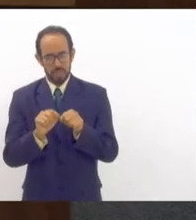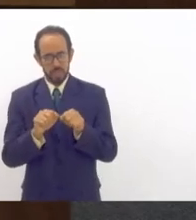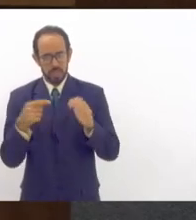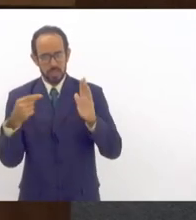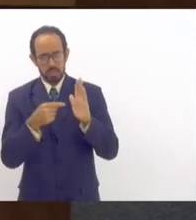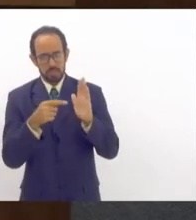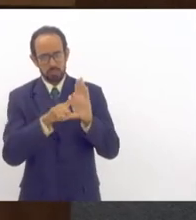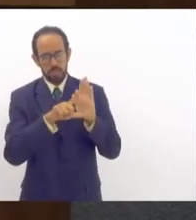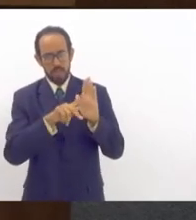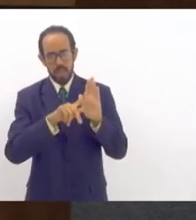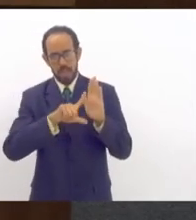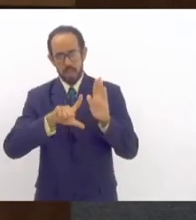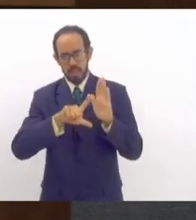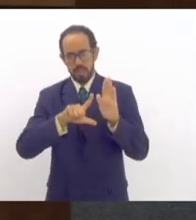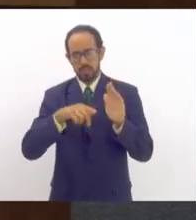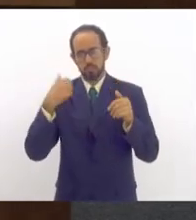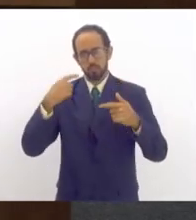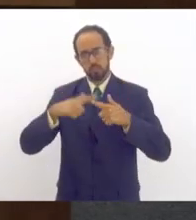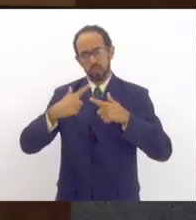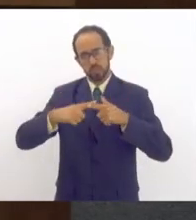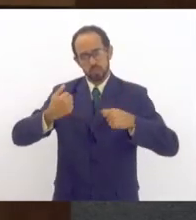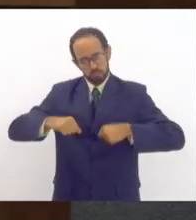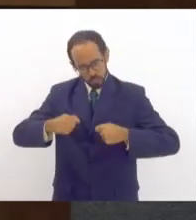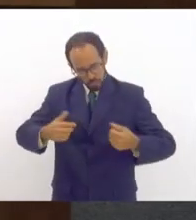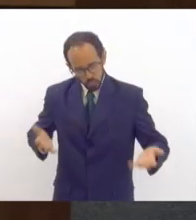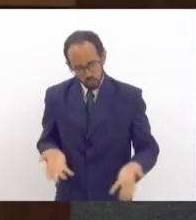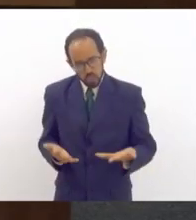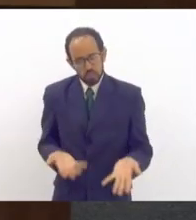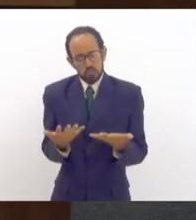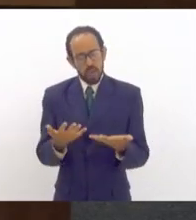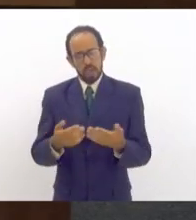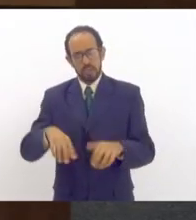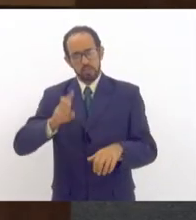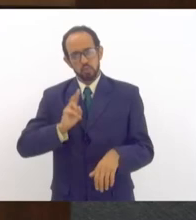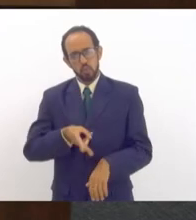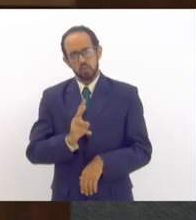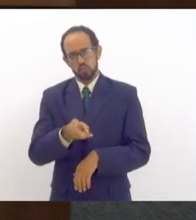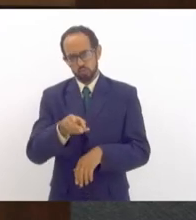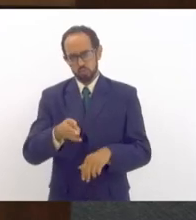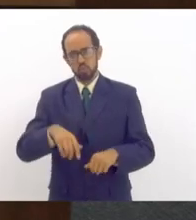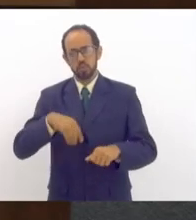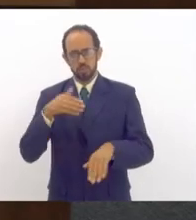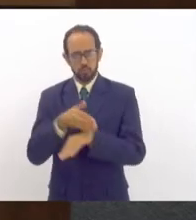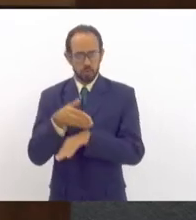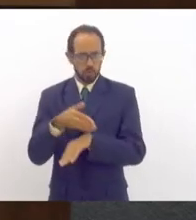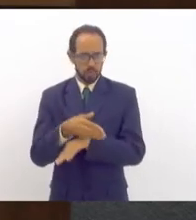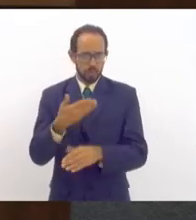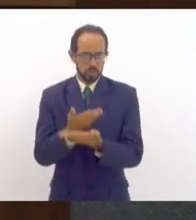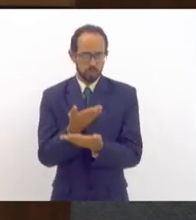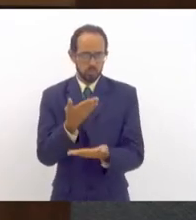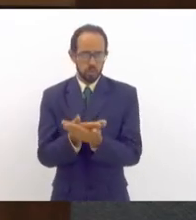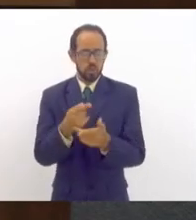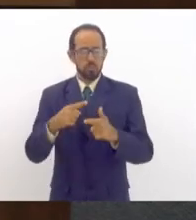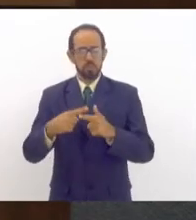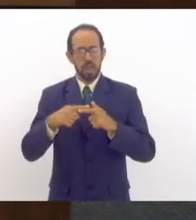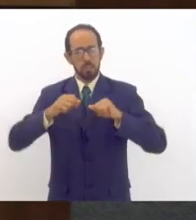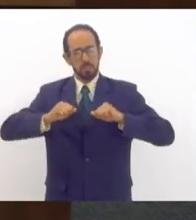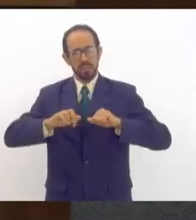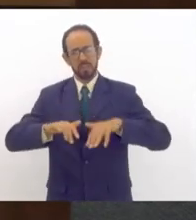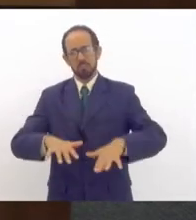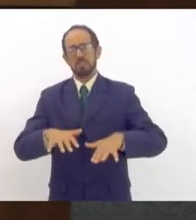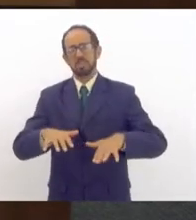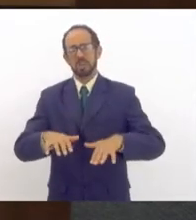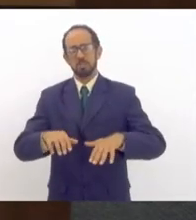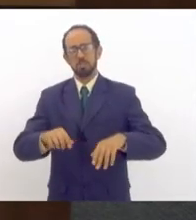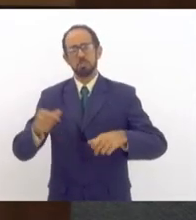a gente precisa mesmo incentivar que jovens e adu ltos continuem estudando porque a pandemia abalou muito afetou muito